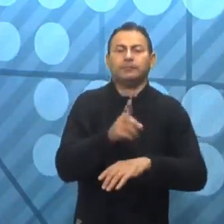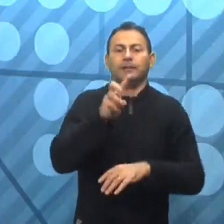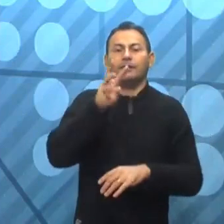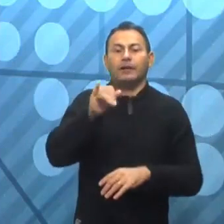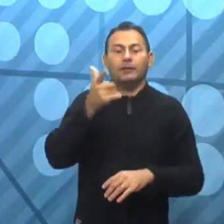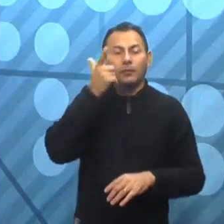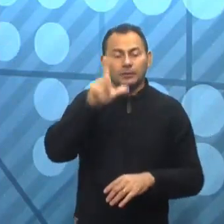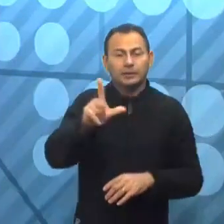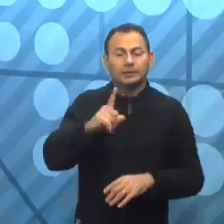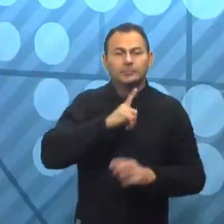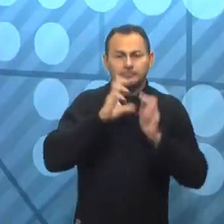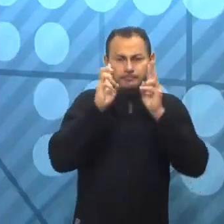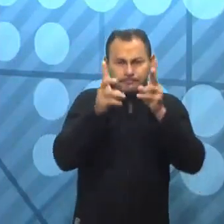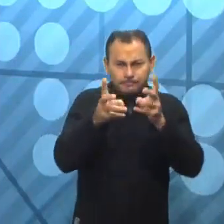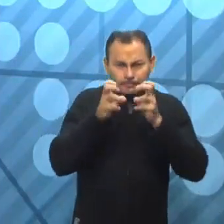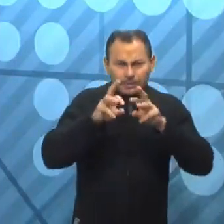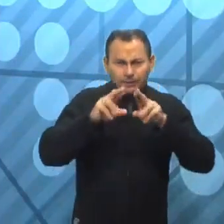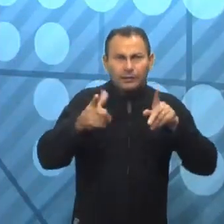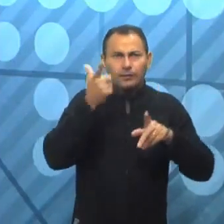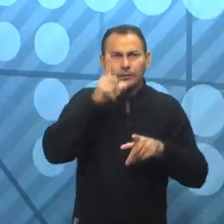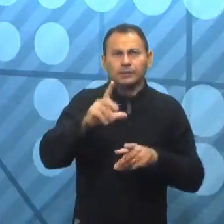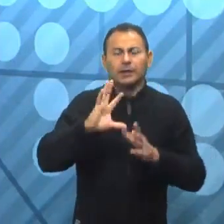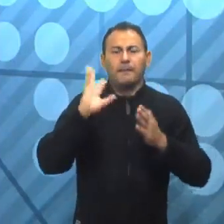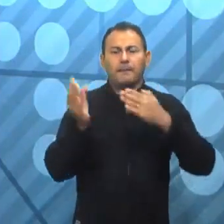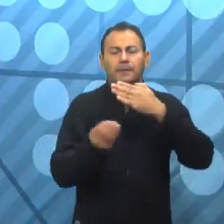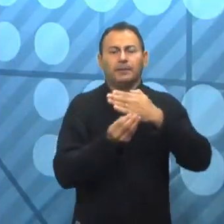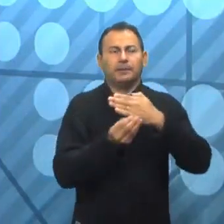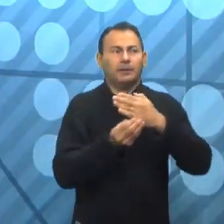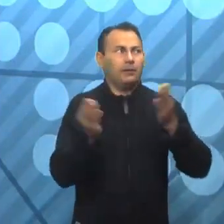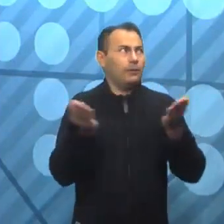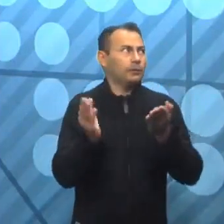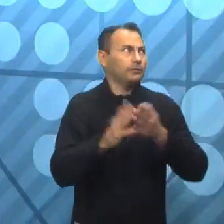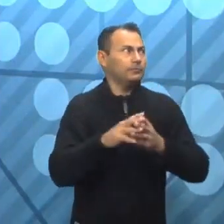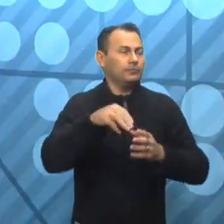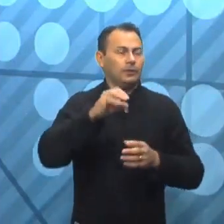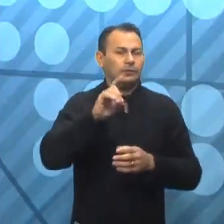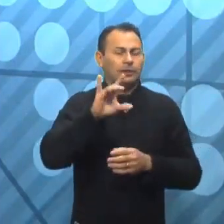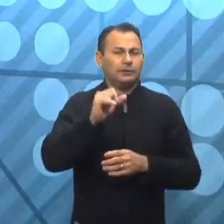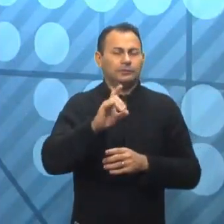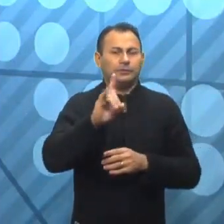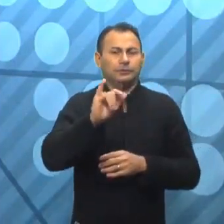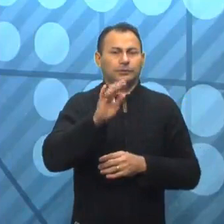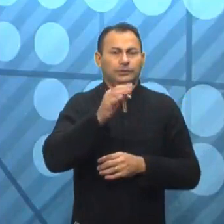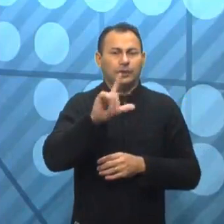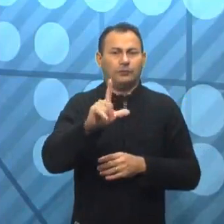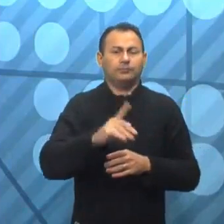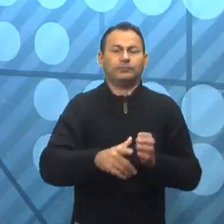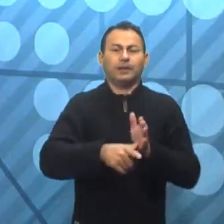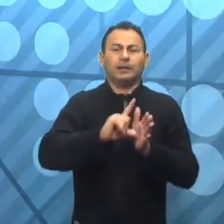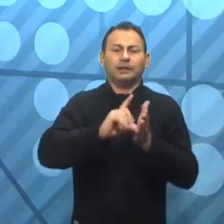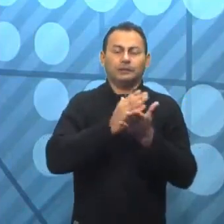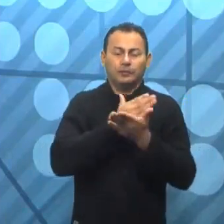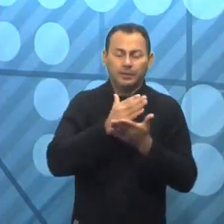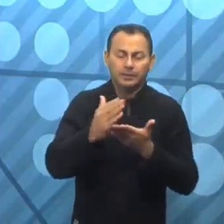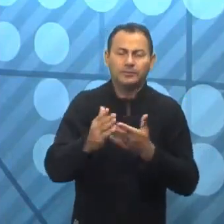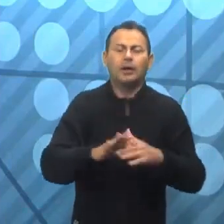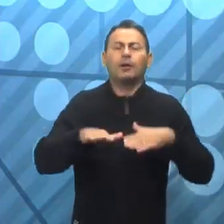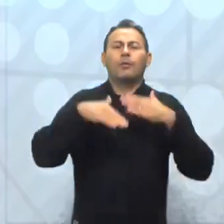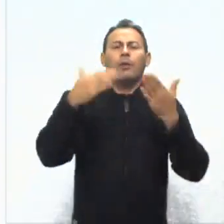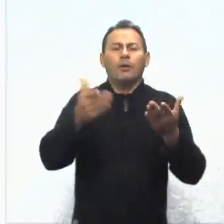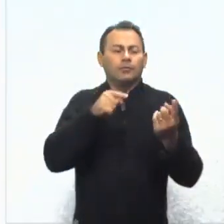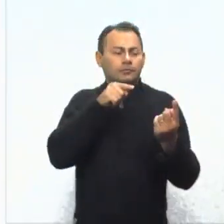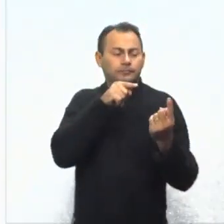vai conseguir ter uma visão diferente, você vai conseguir implementar hoje uma modulação digital. Então, antes de começarmos, quais